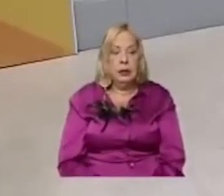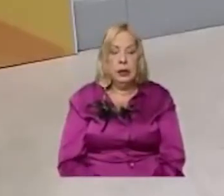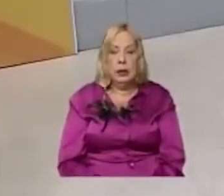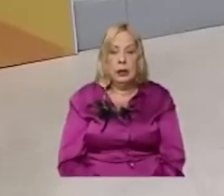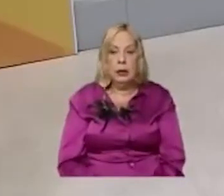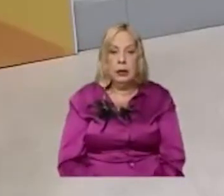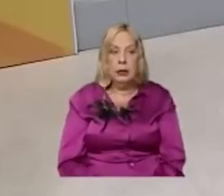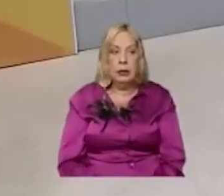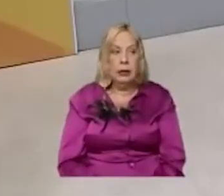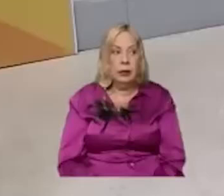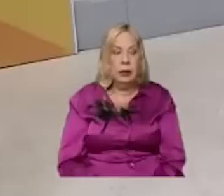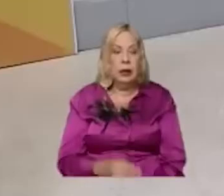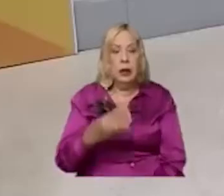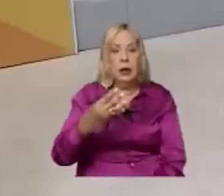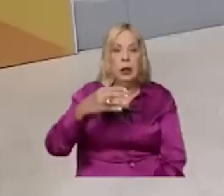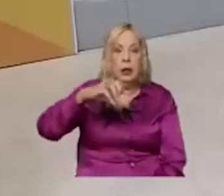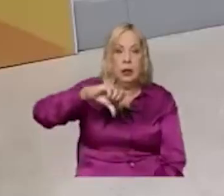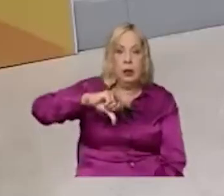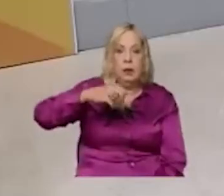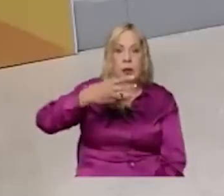a